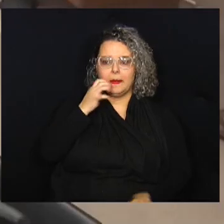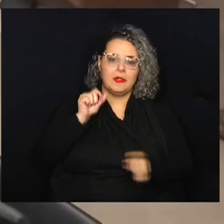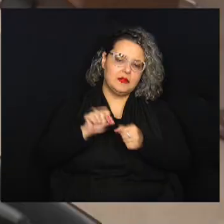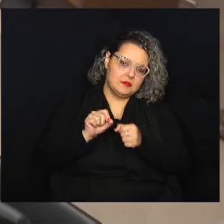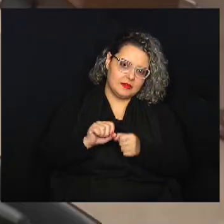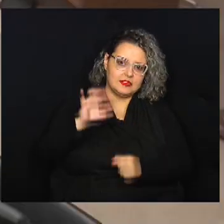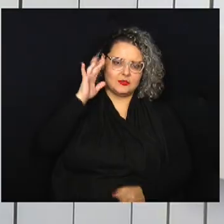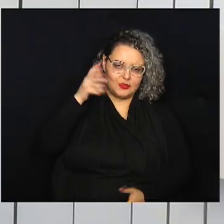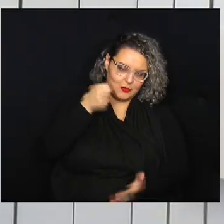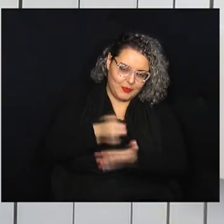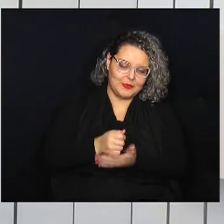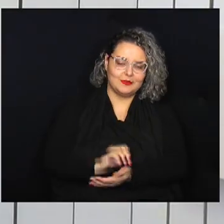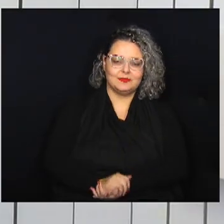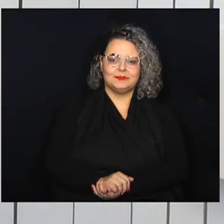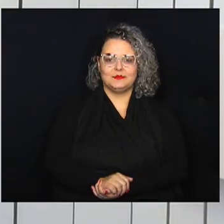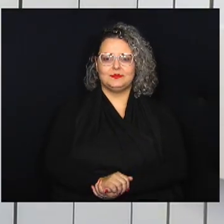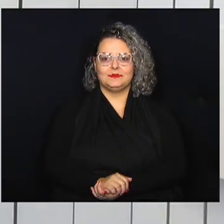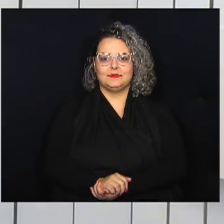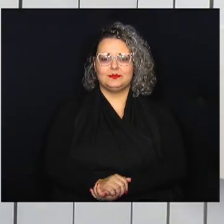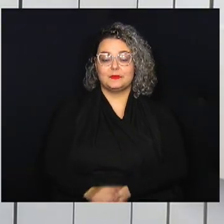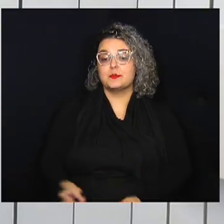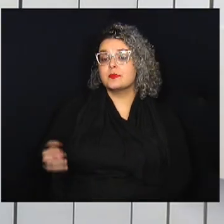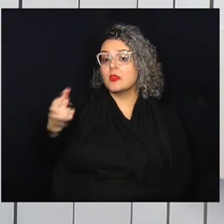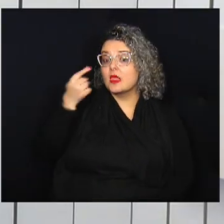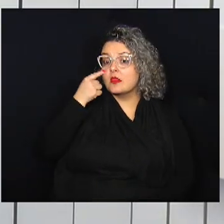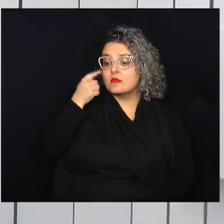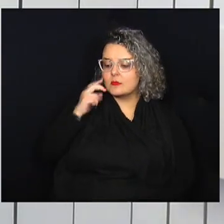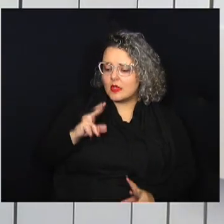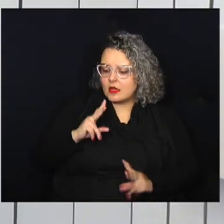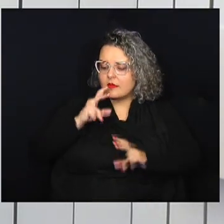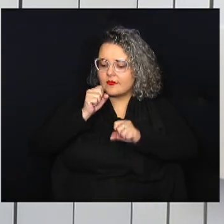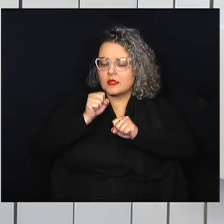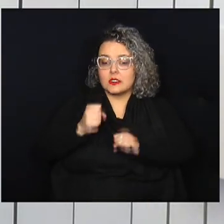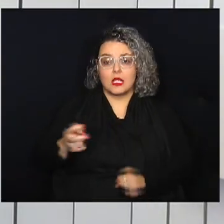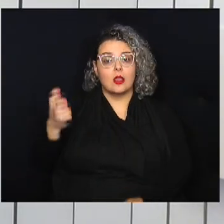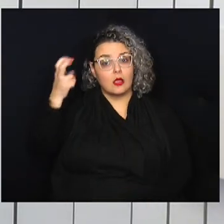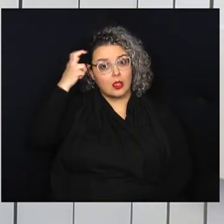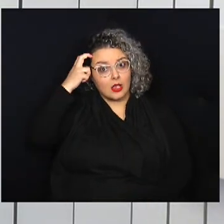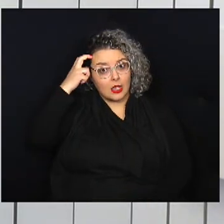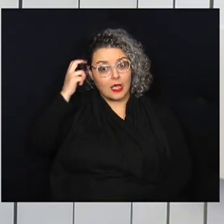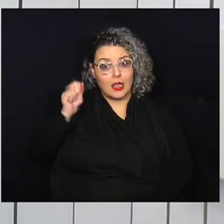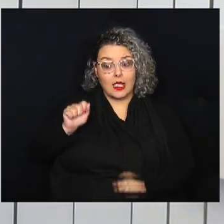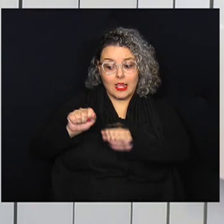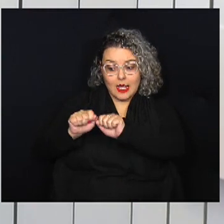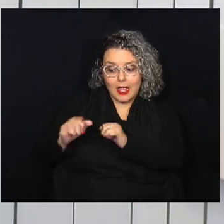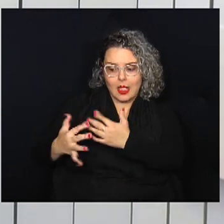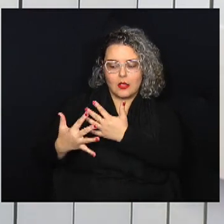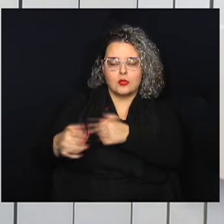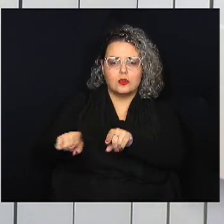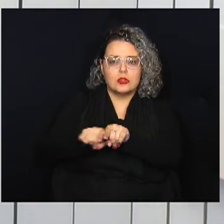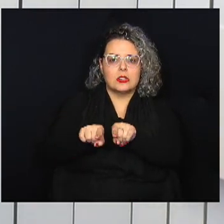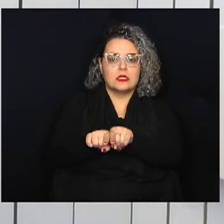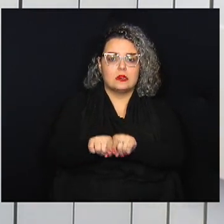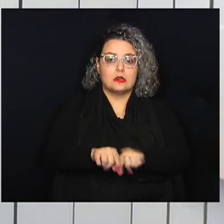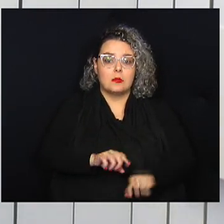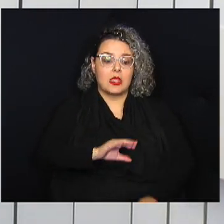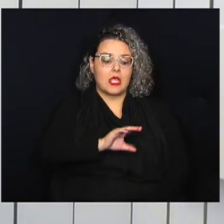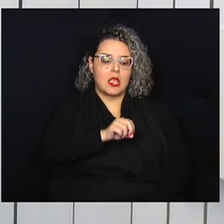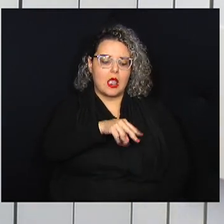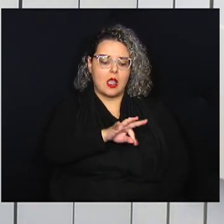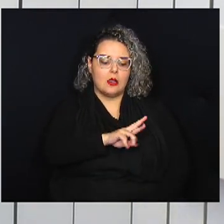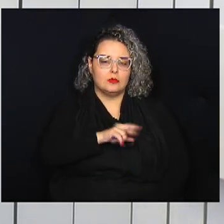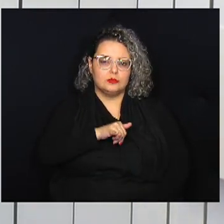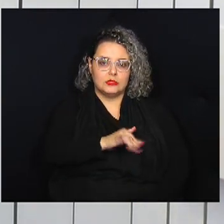sonho. E olha só, para fortalecer a cultura agro e country, o vereador Carlinhos Camelô